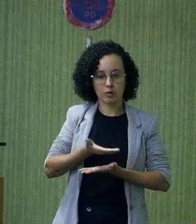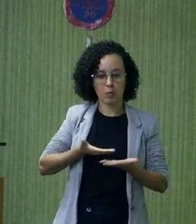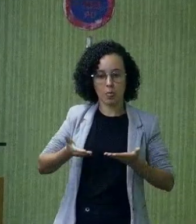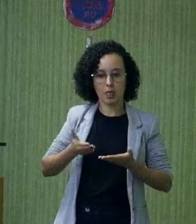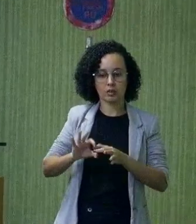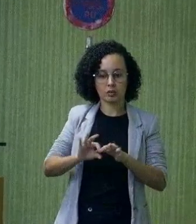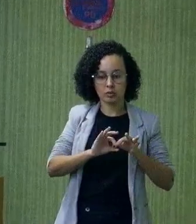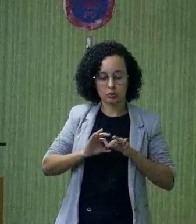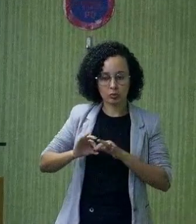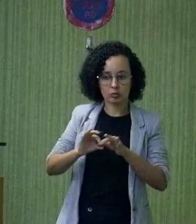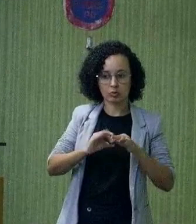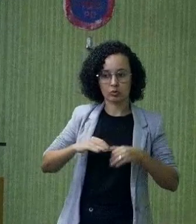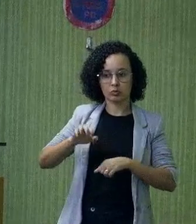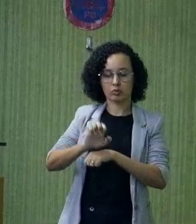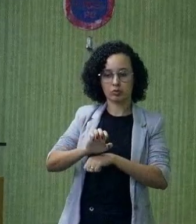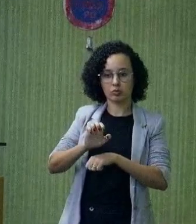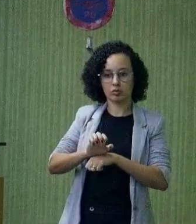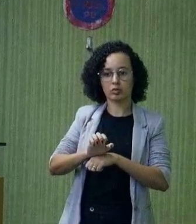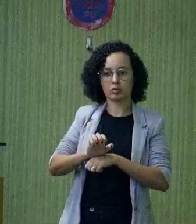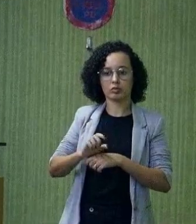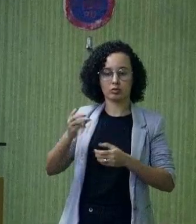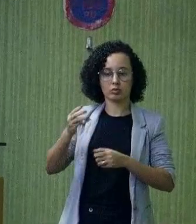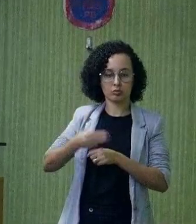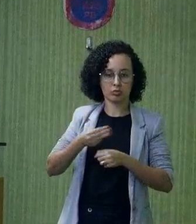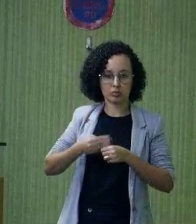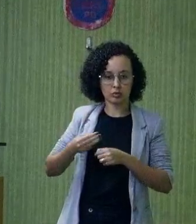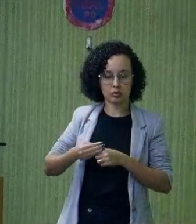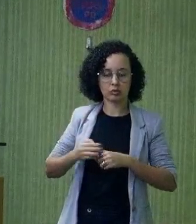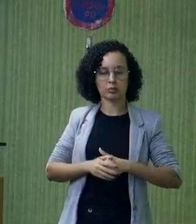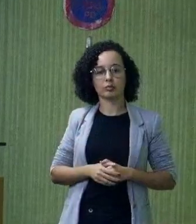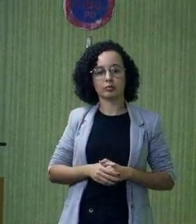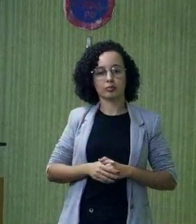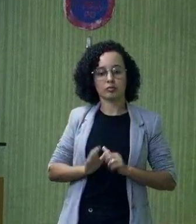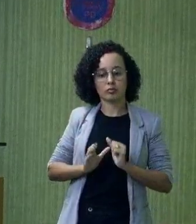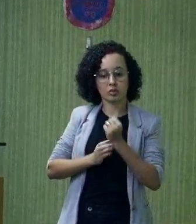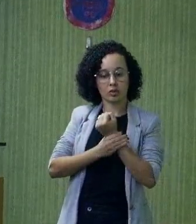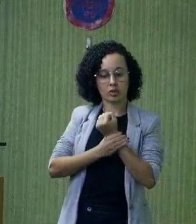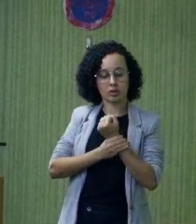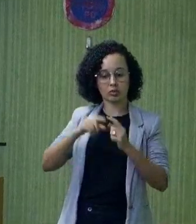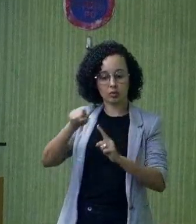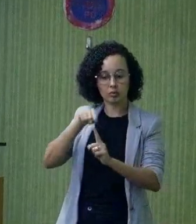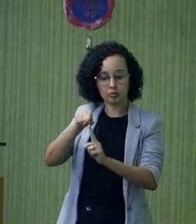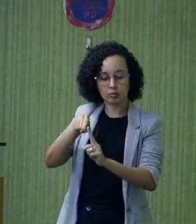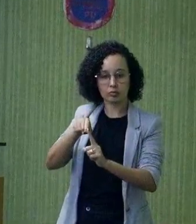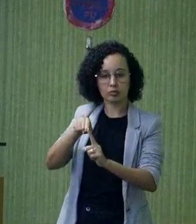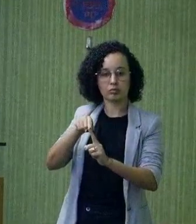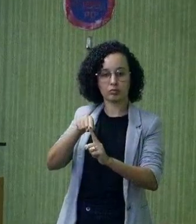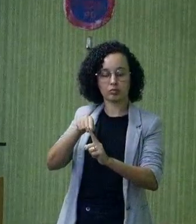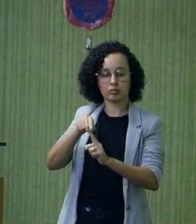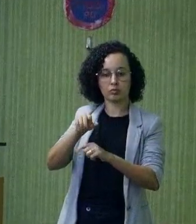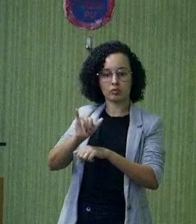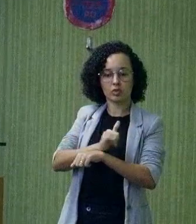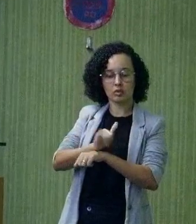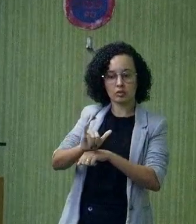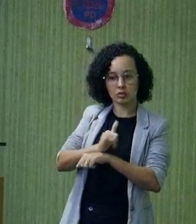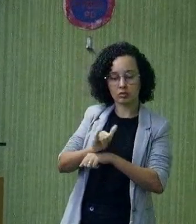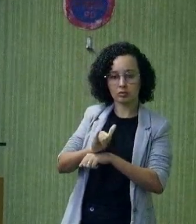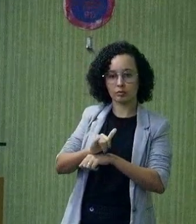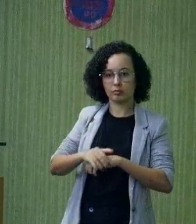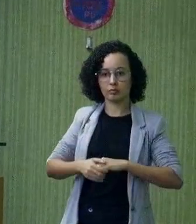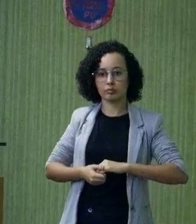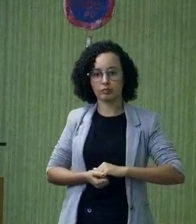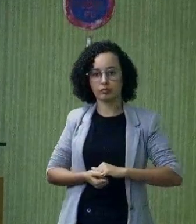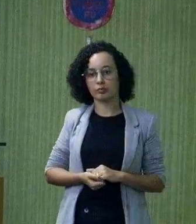União estados Distrito Federal e municípios a fim de garantir aqueles objetivos e metas ali traçados né A bem da Educação